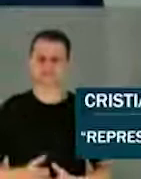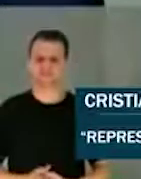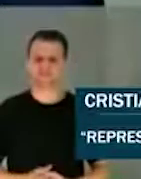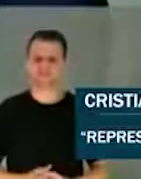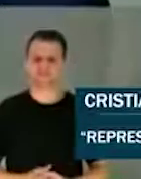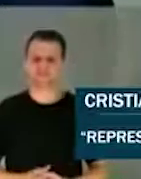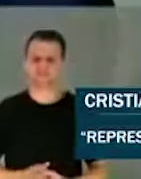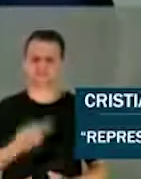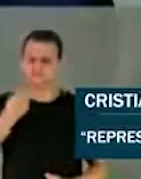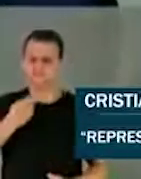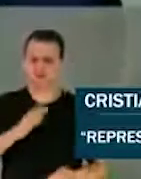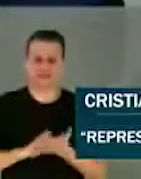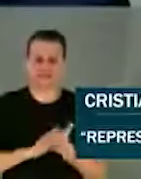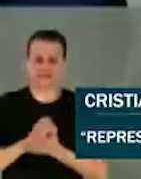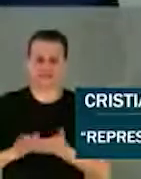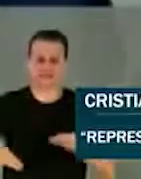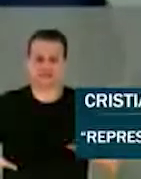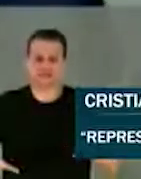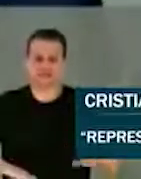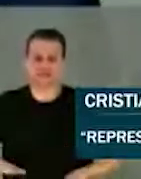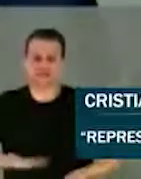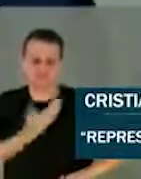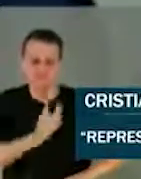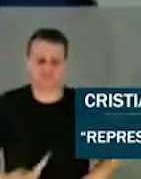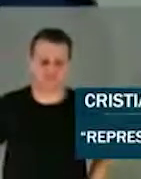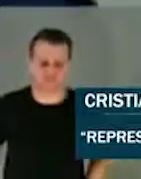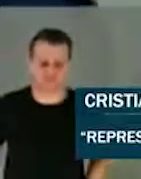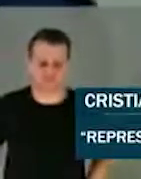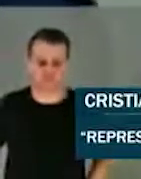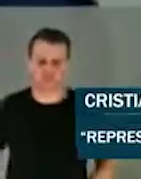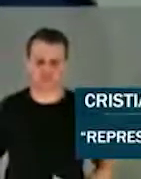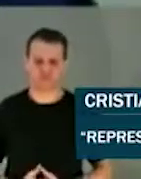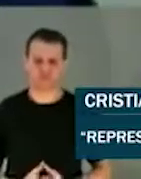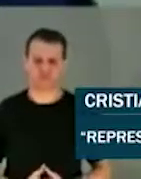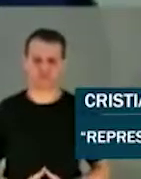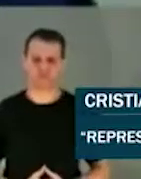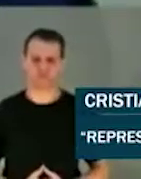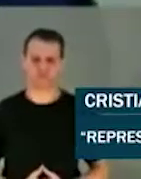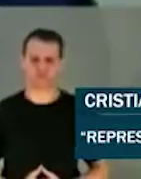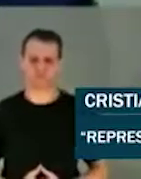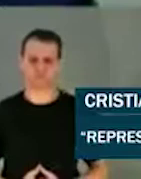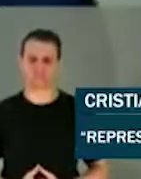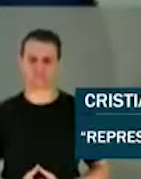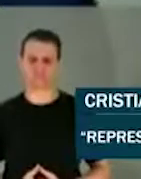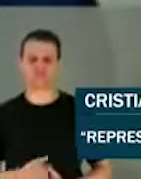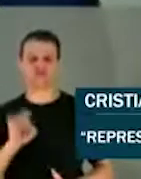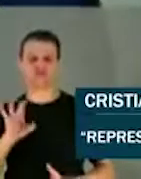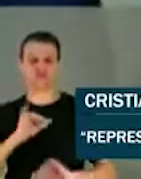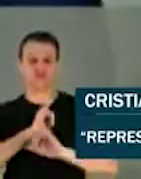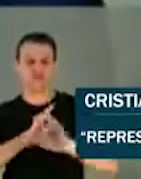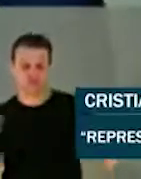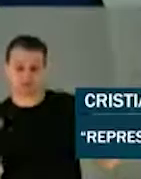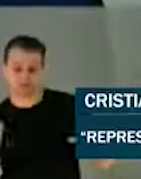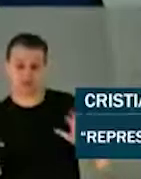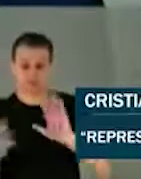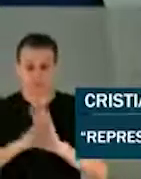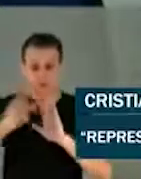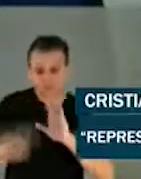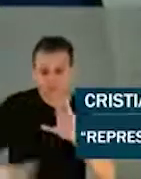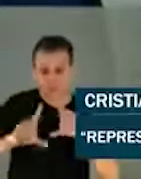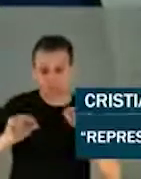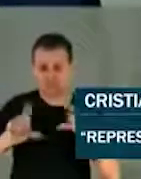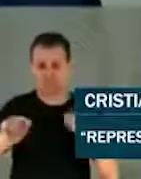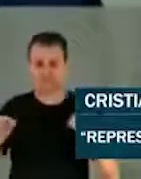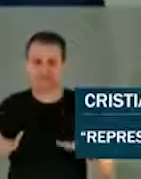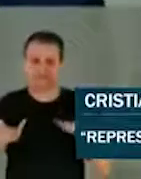ser funcionário público ou nada desse tipo né ele só é mencionou você cedo de Brasília